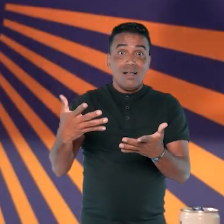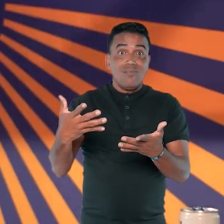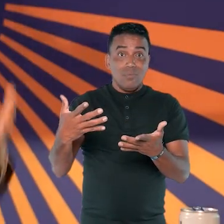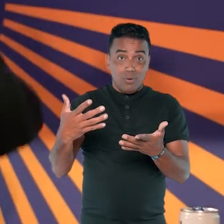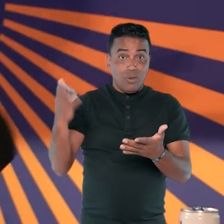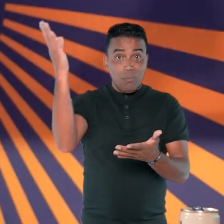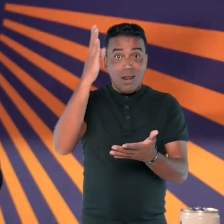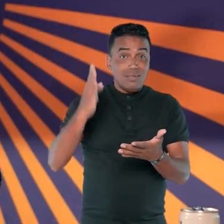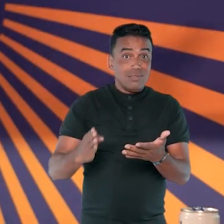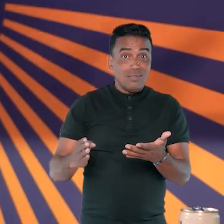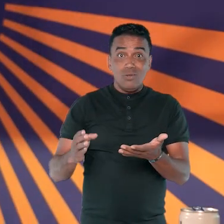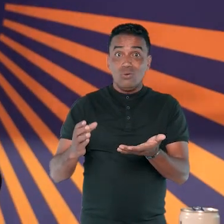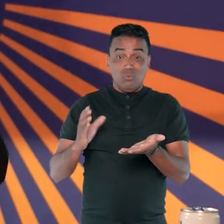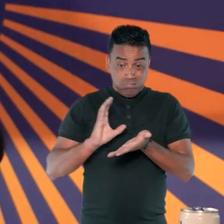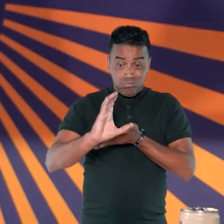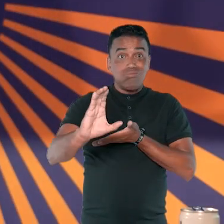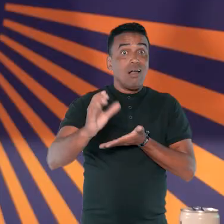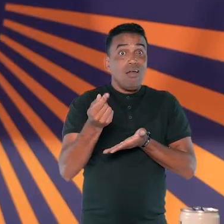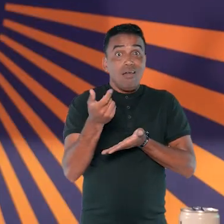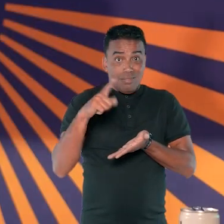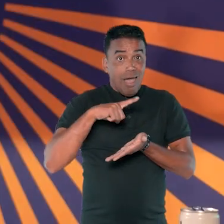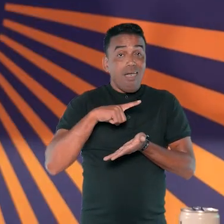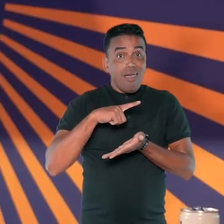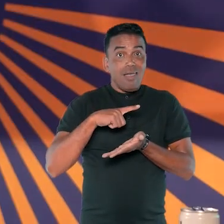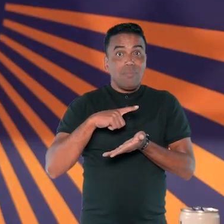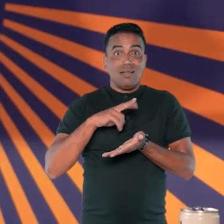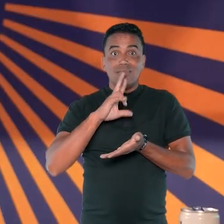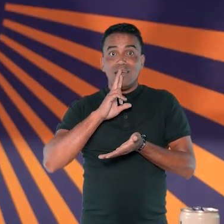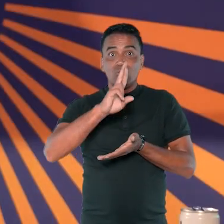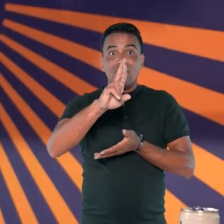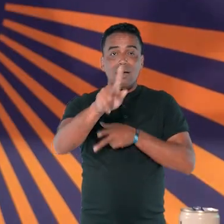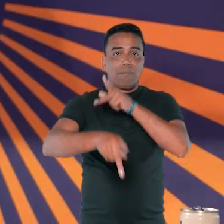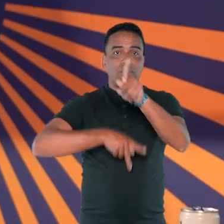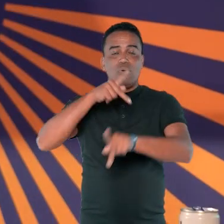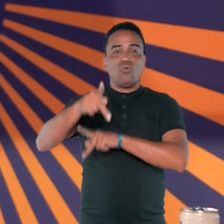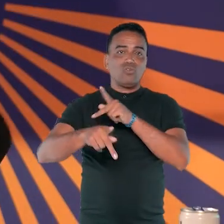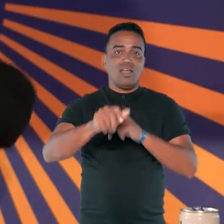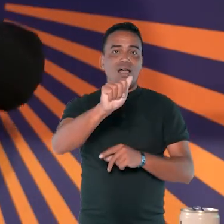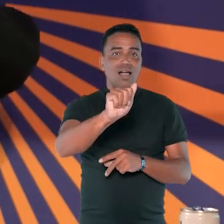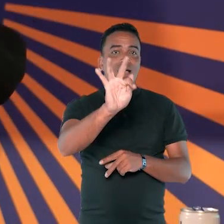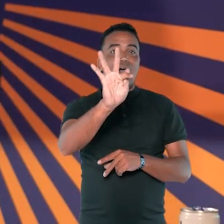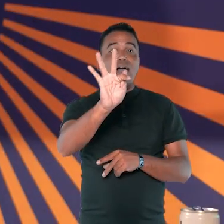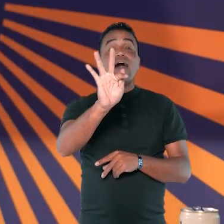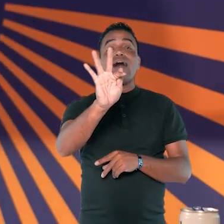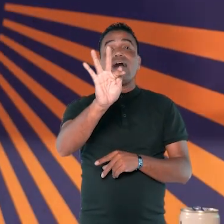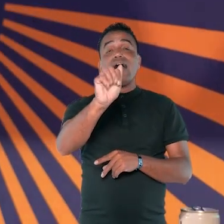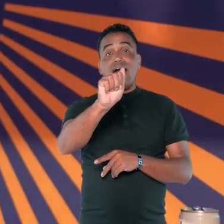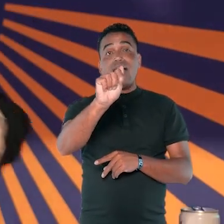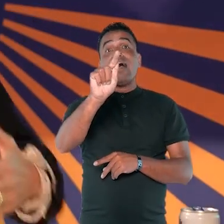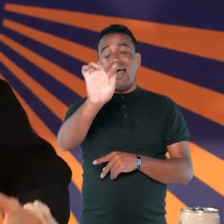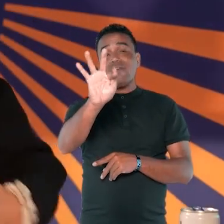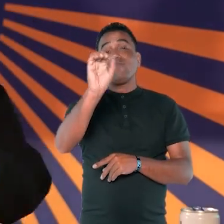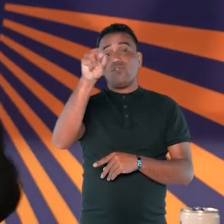possibilidades. Mas isso é o resultado deste povo que Afonso Romano põe como um povo que